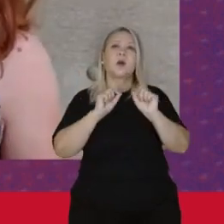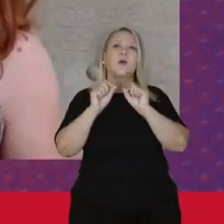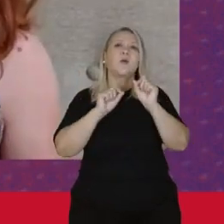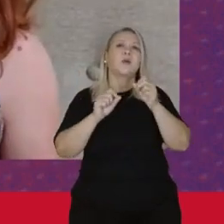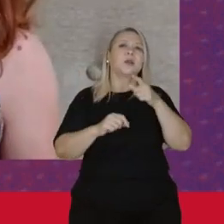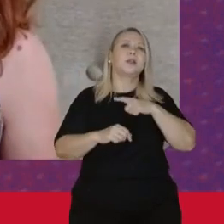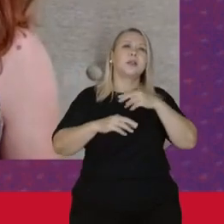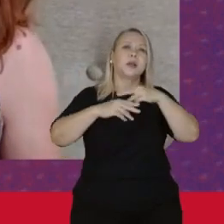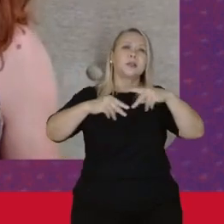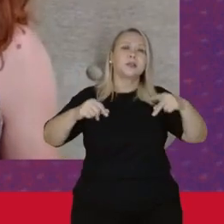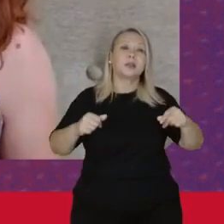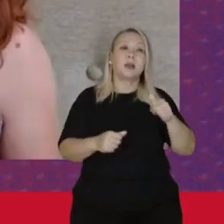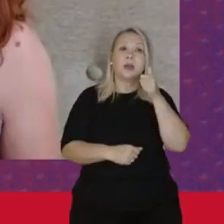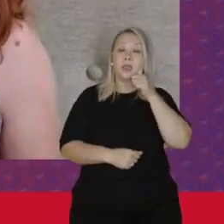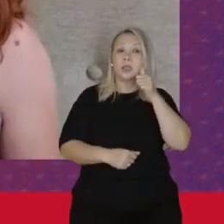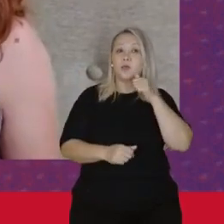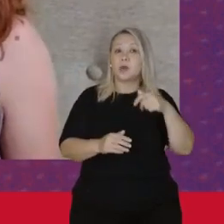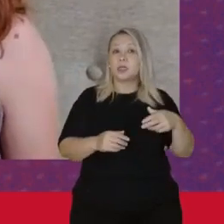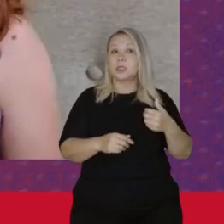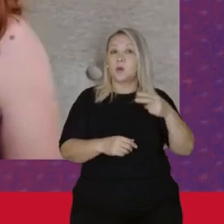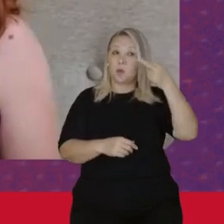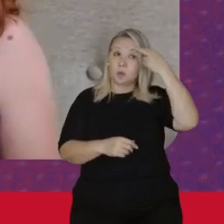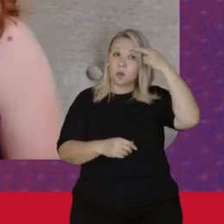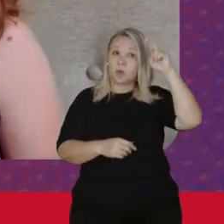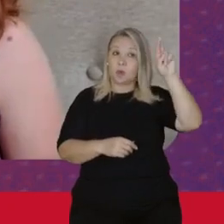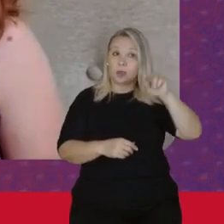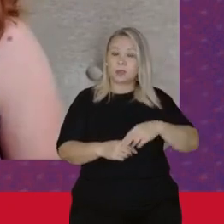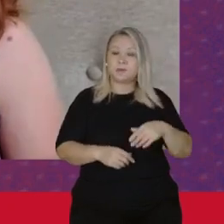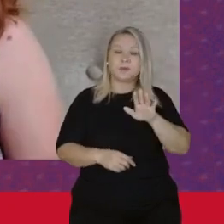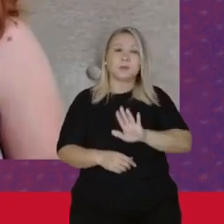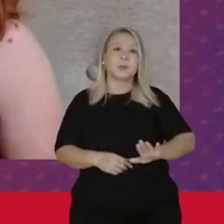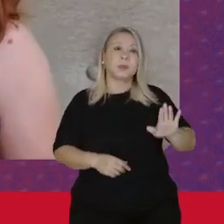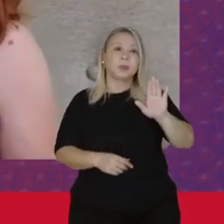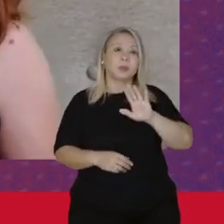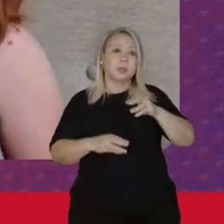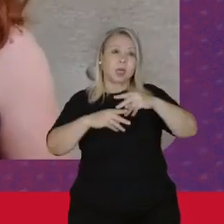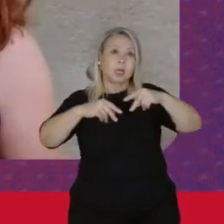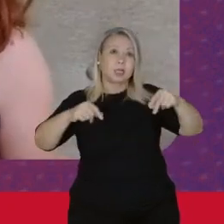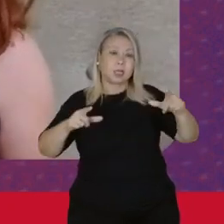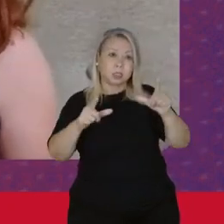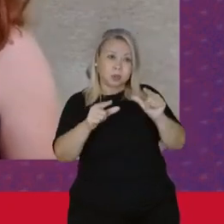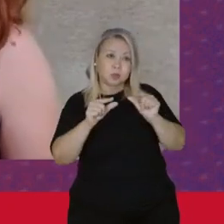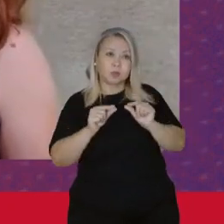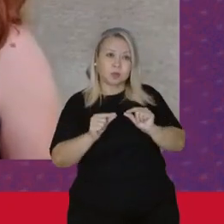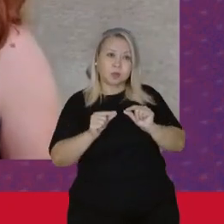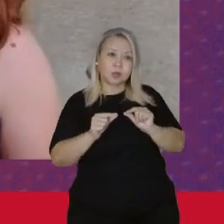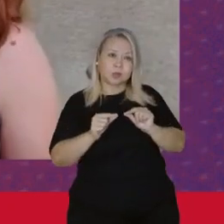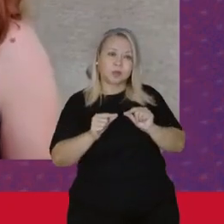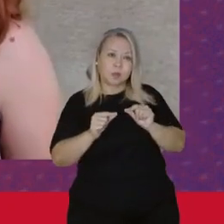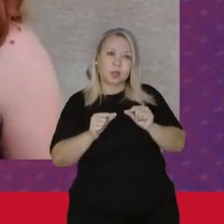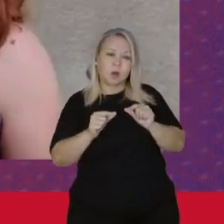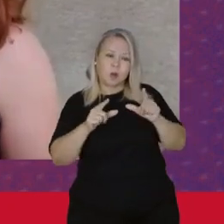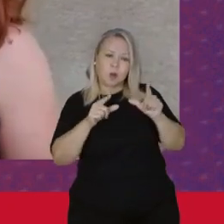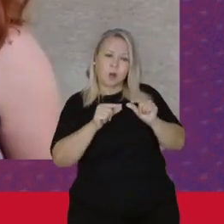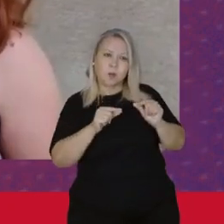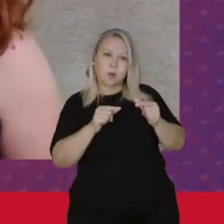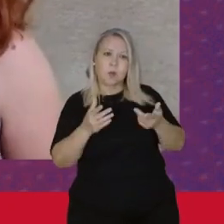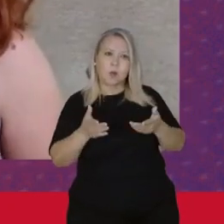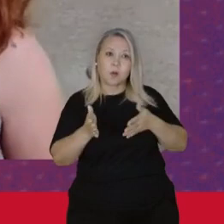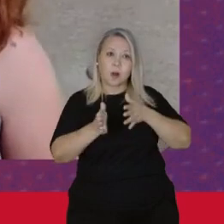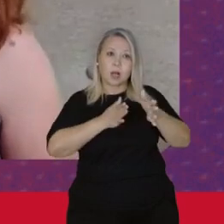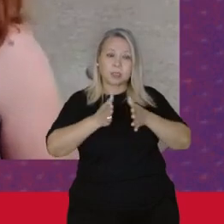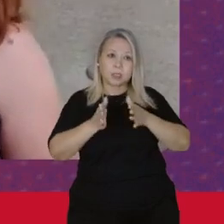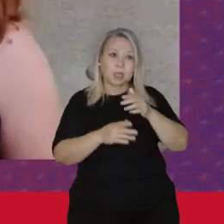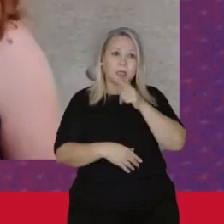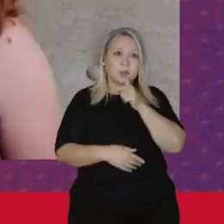essas terras que as mulheres são proprietárias, né? Elas, em geral, são terras, então, de menor escala, com menor acesso à